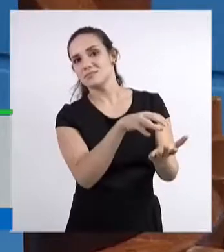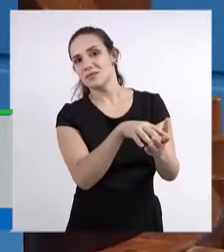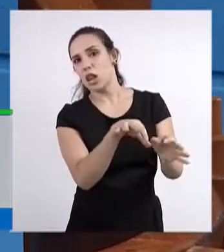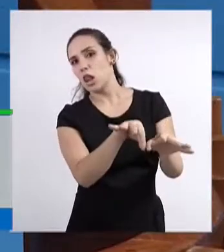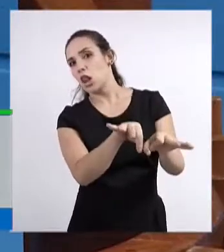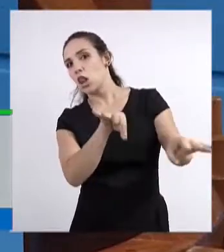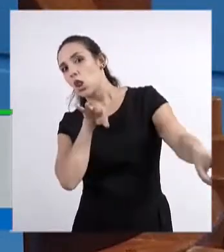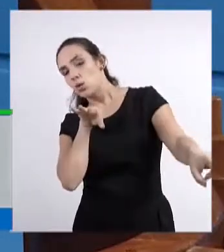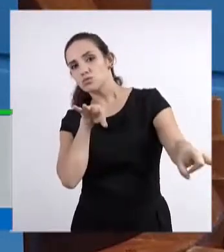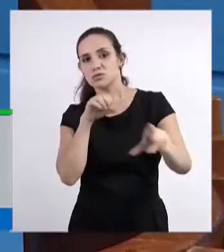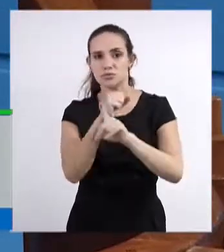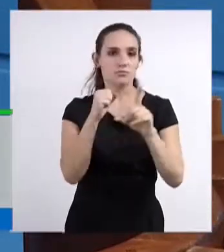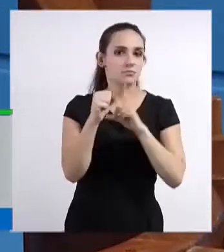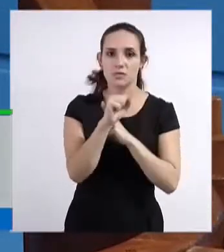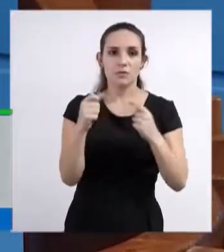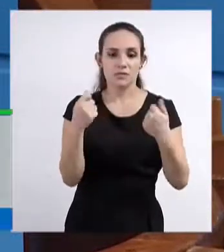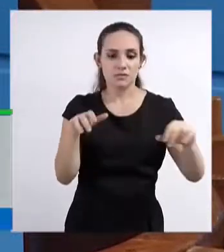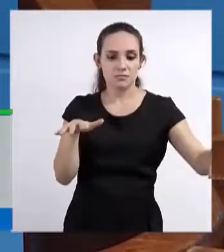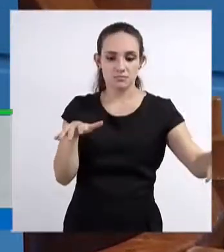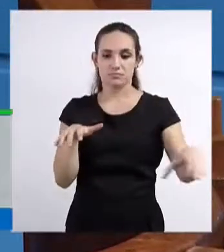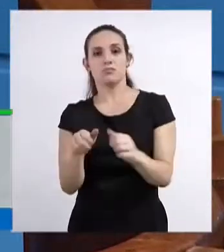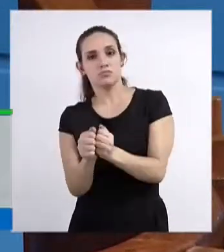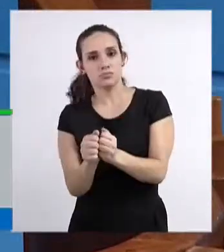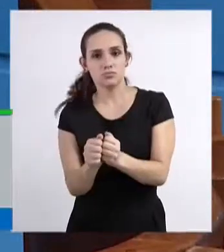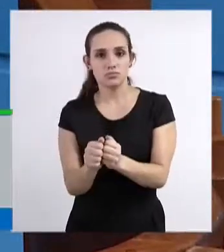à margem da sociedade. Temos que integrá-los.